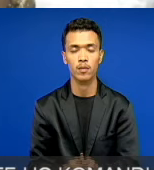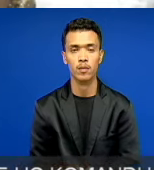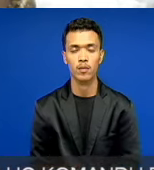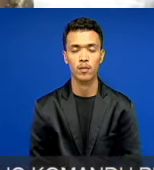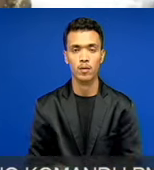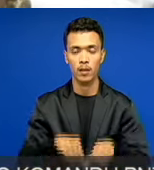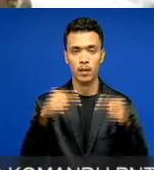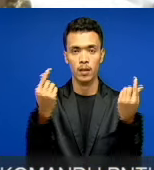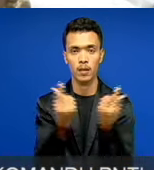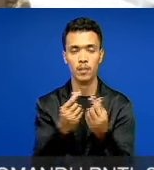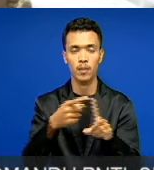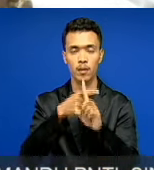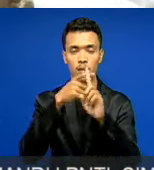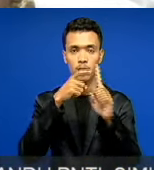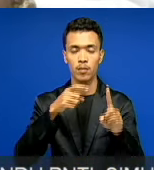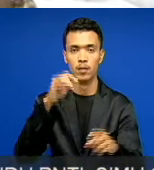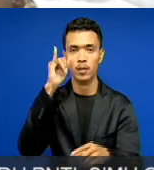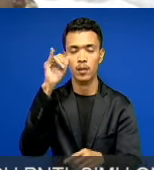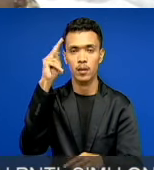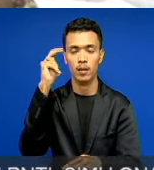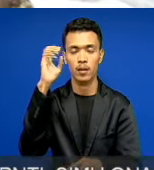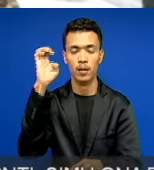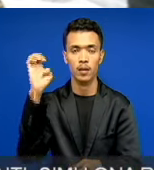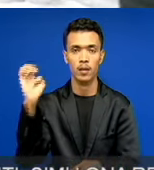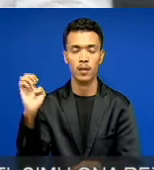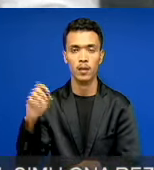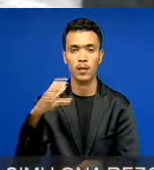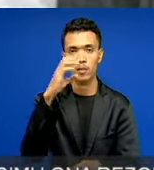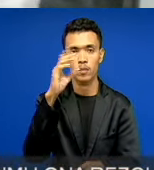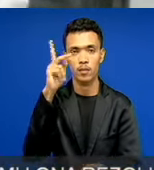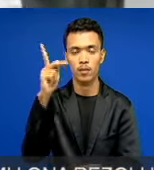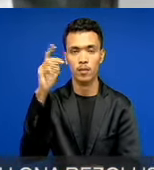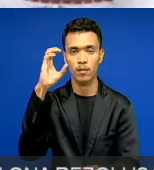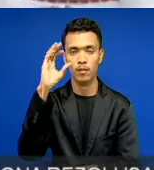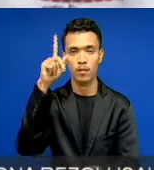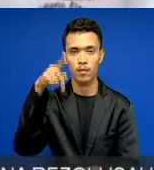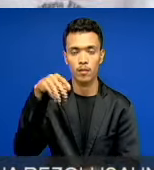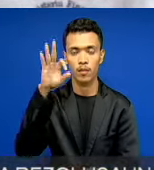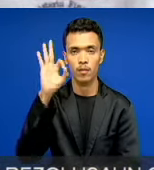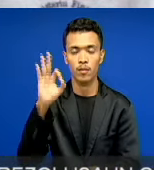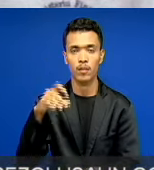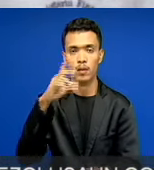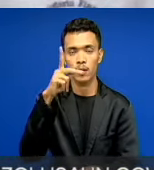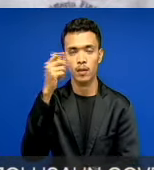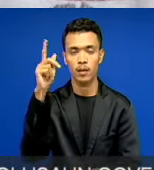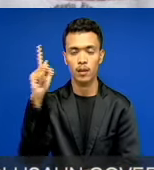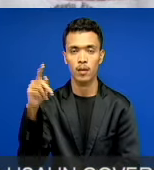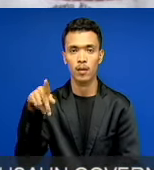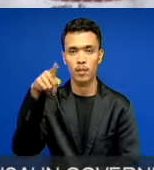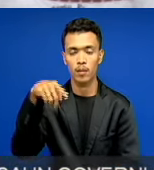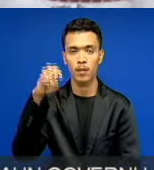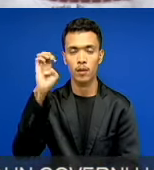Equipa conjunta composto Rússia Inspeção Geral Estado, Comissão Função Pública, Comissão Anticorrupção no